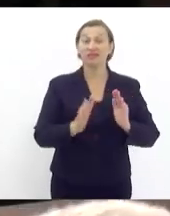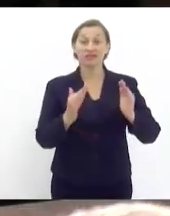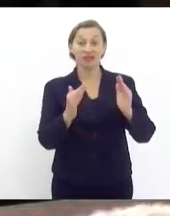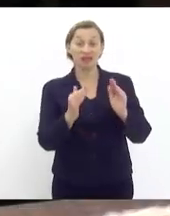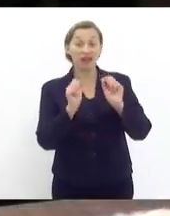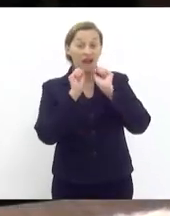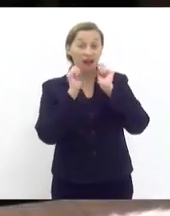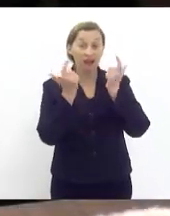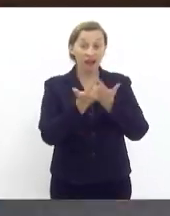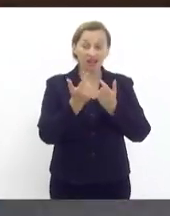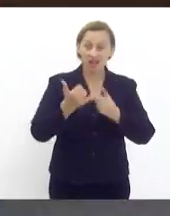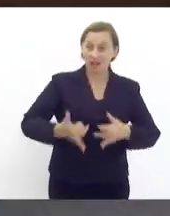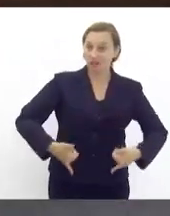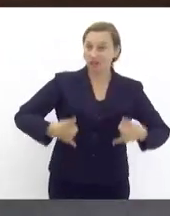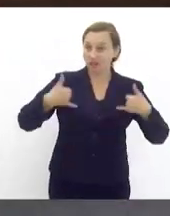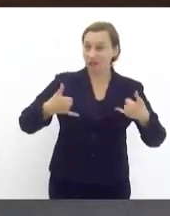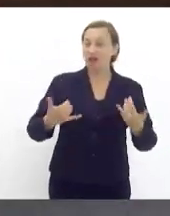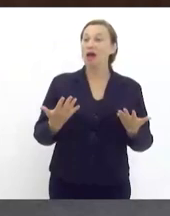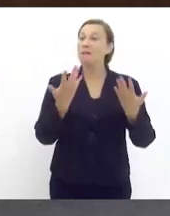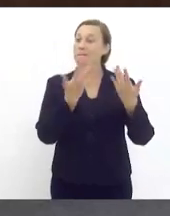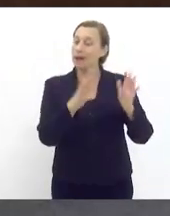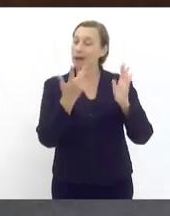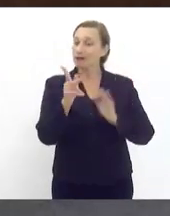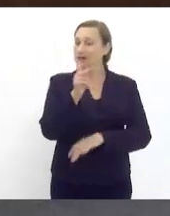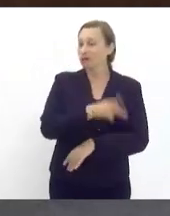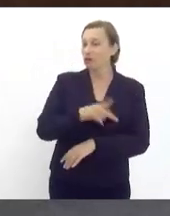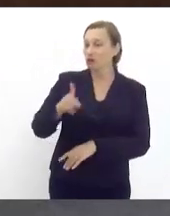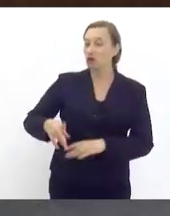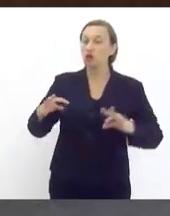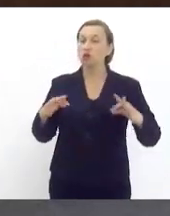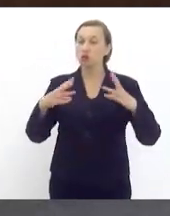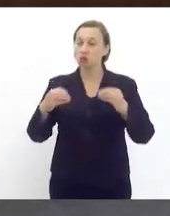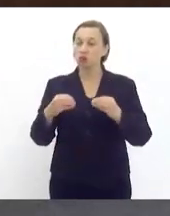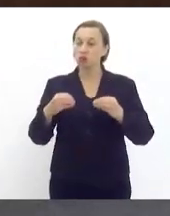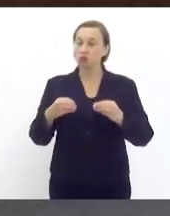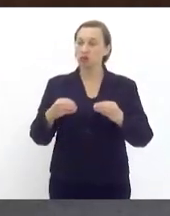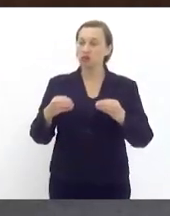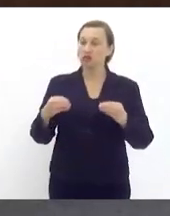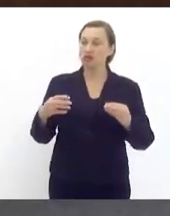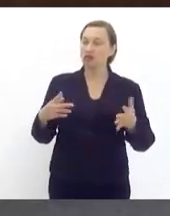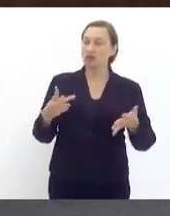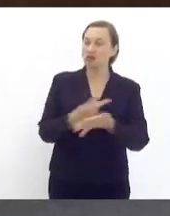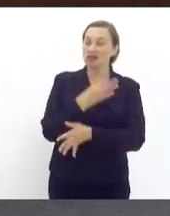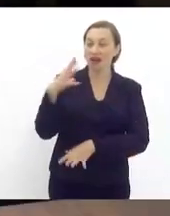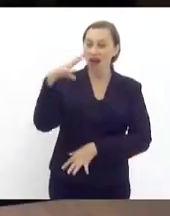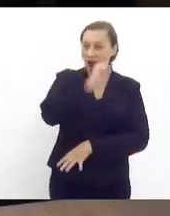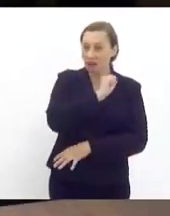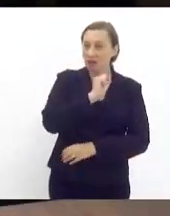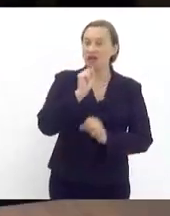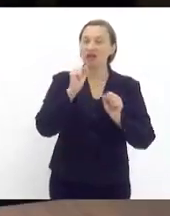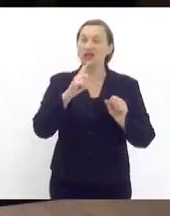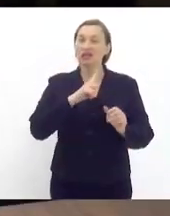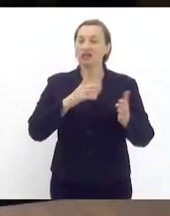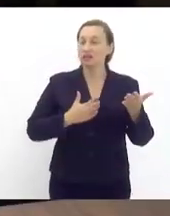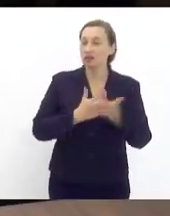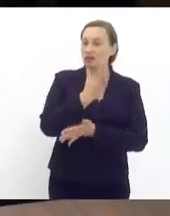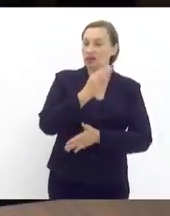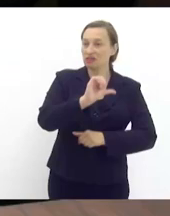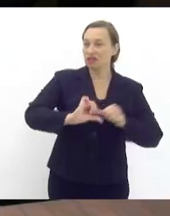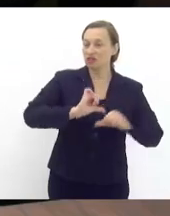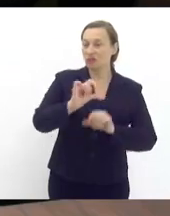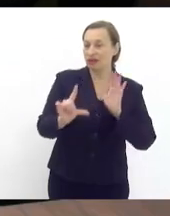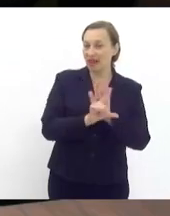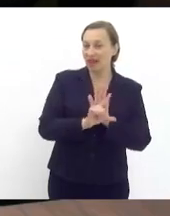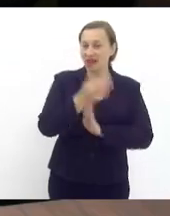com muita dignidade Parabéns professor que tudo possa correr rapidamente para que tenhamos essa provação transformada